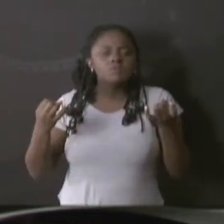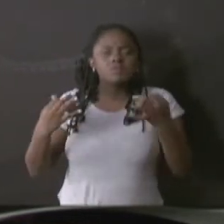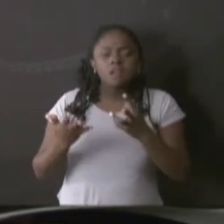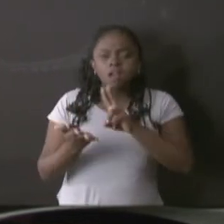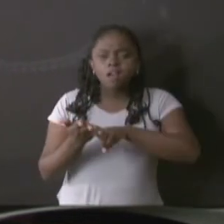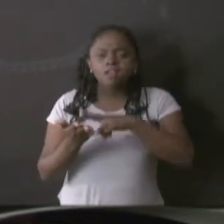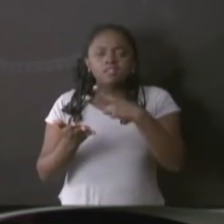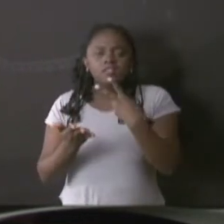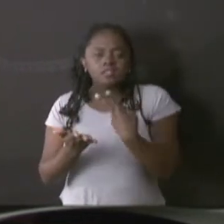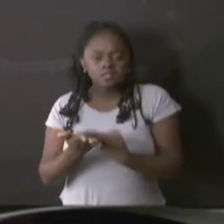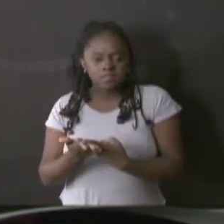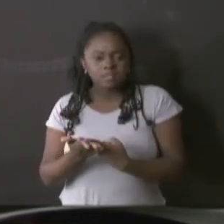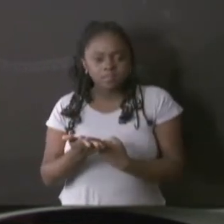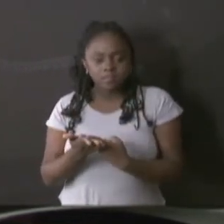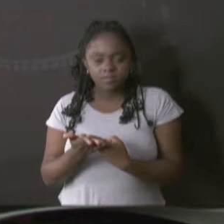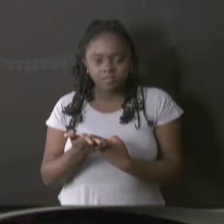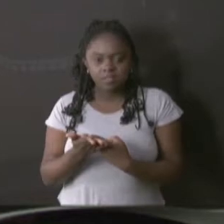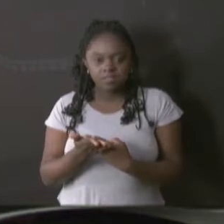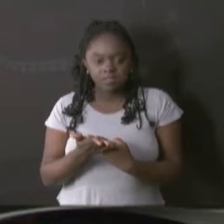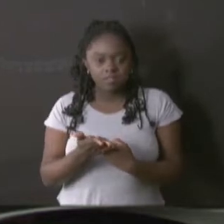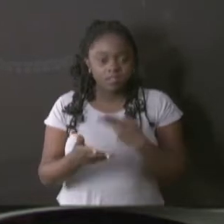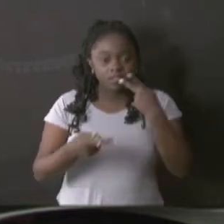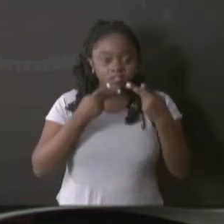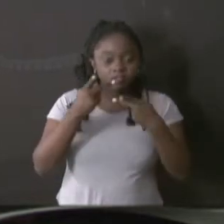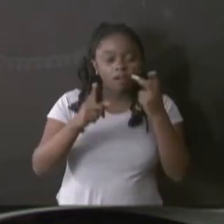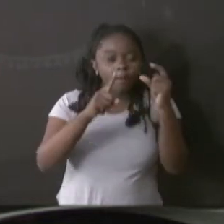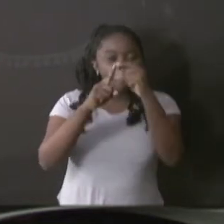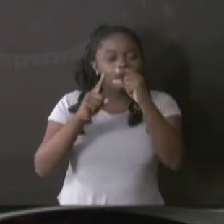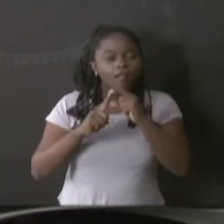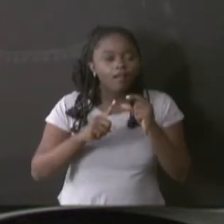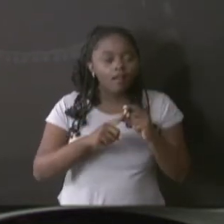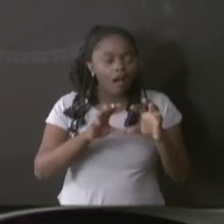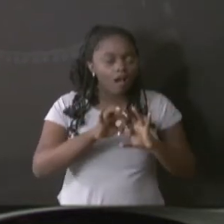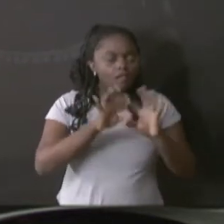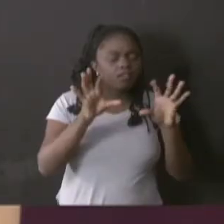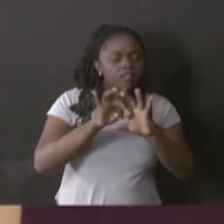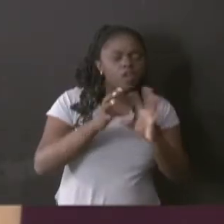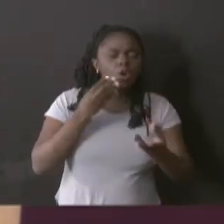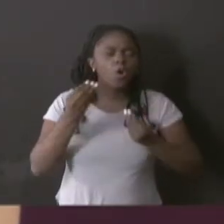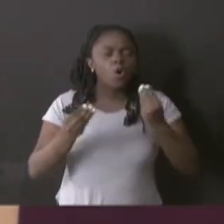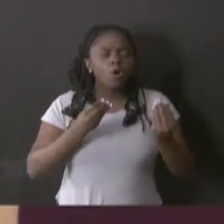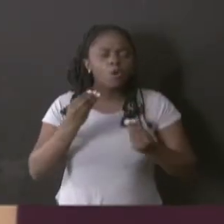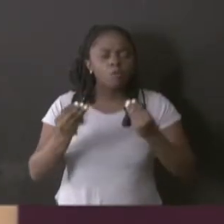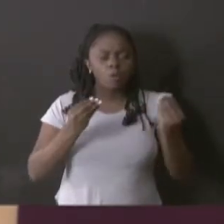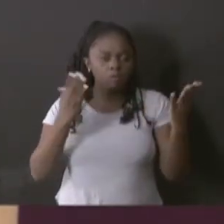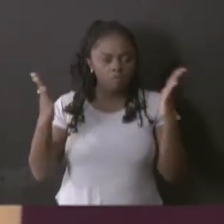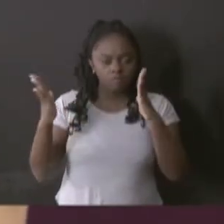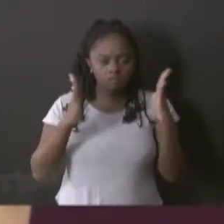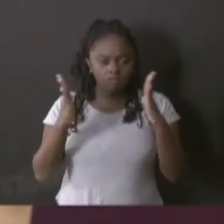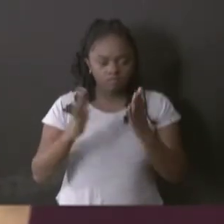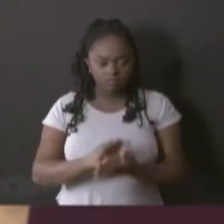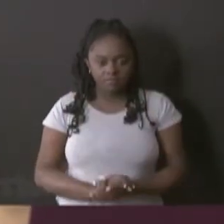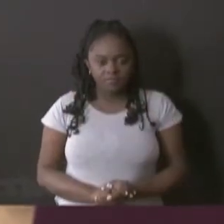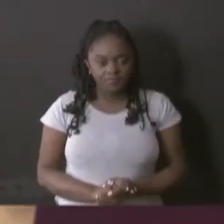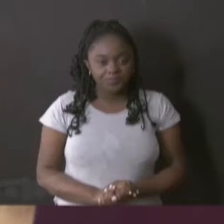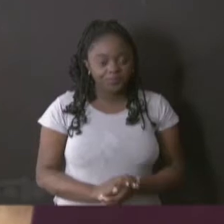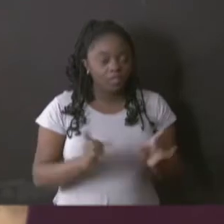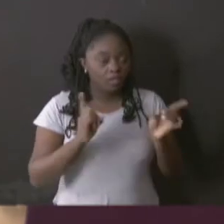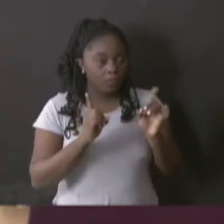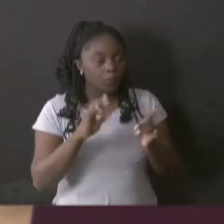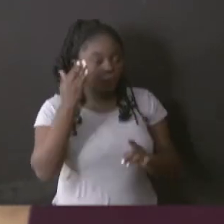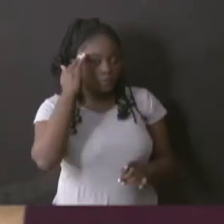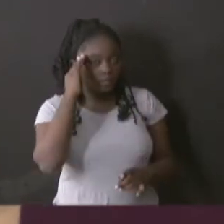traduz, você traduz as palavras soltas? Como é que é o processo? Não. Nosso entendimento